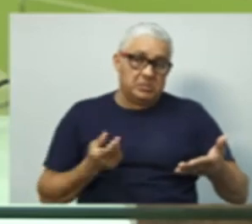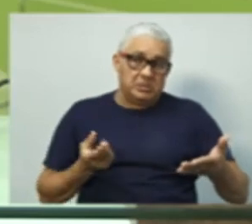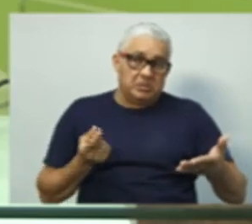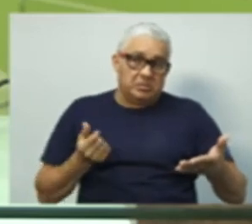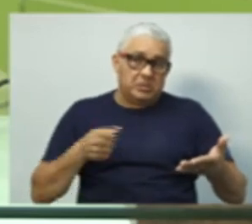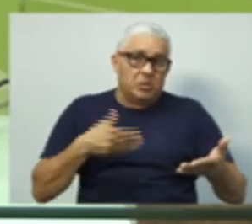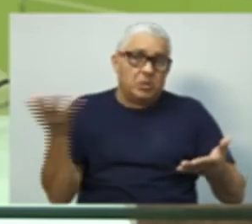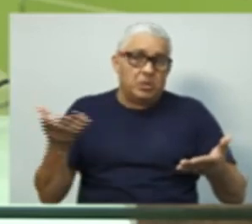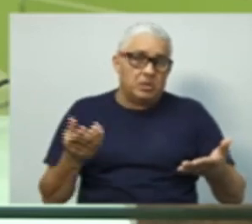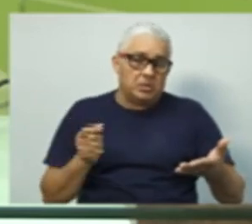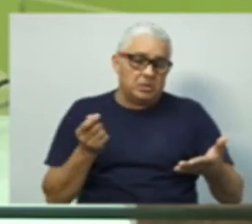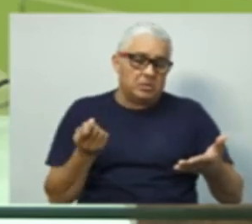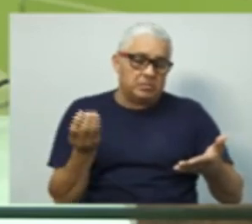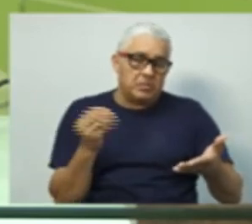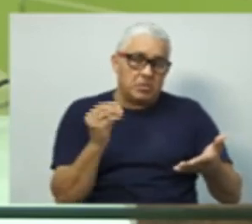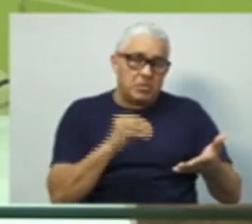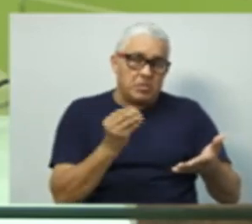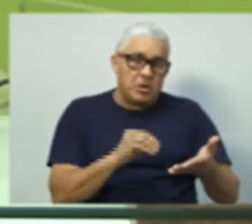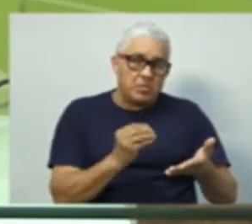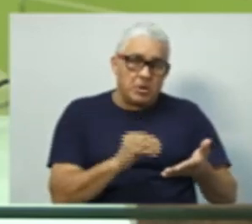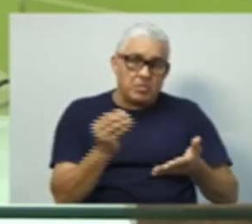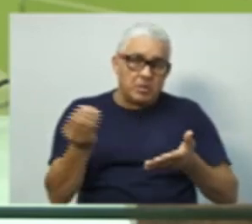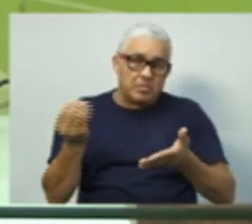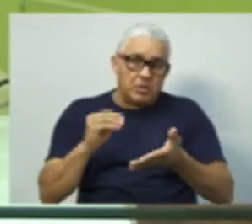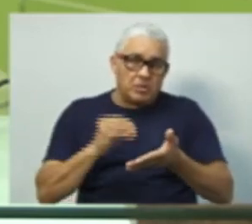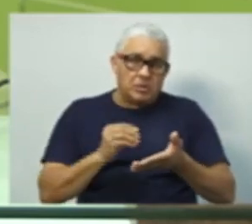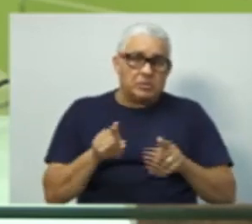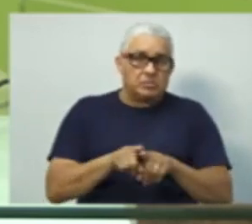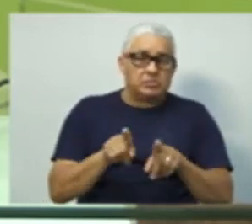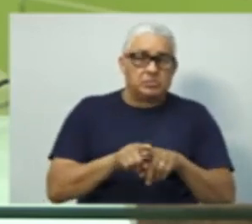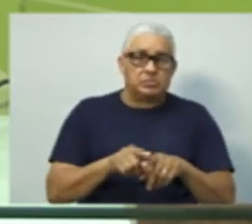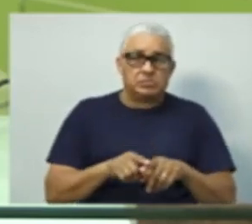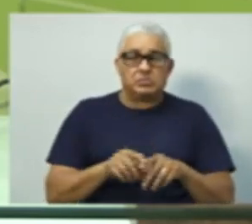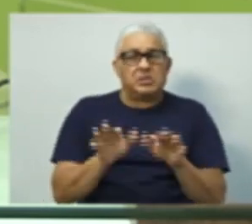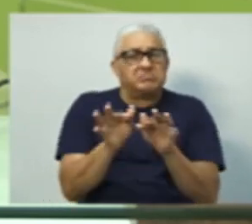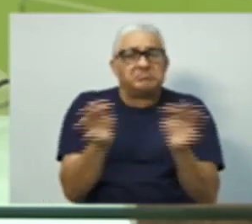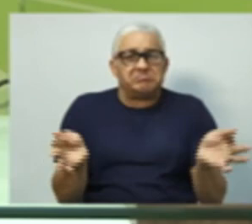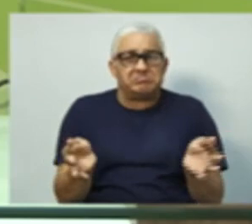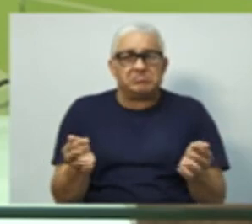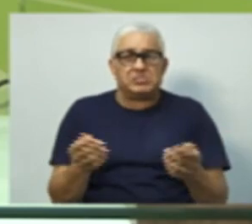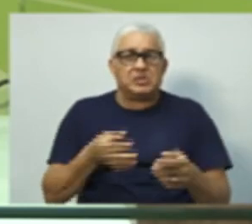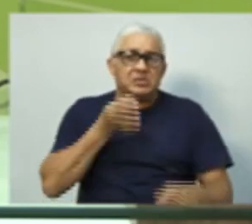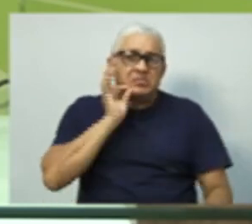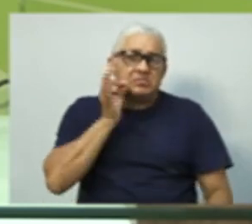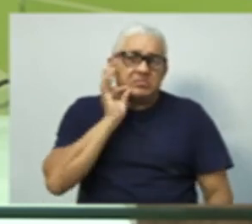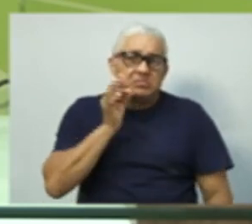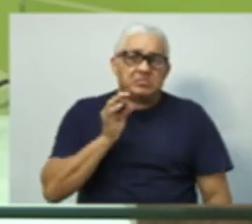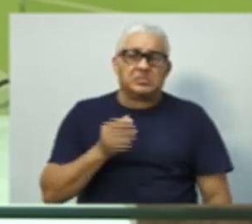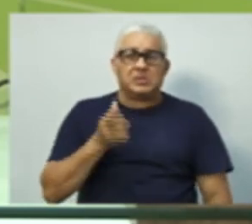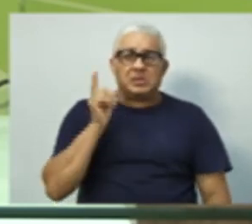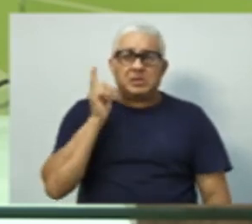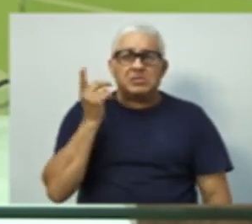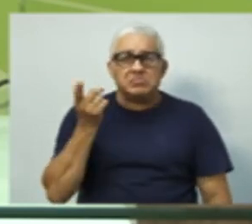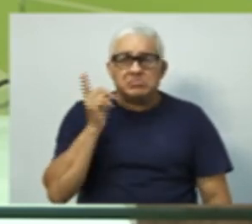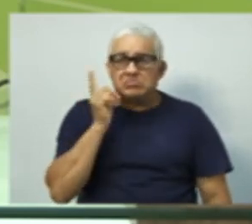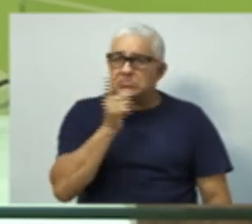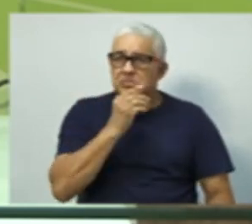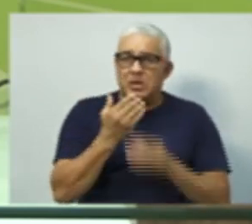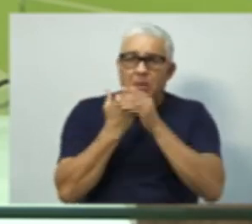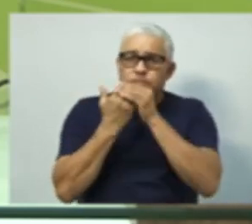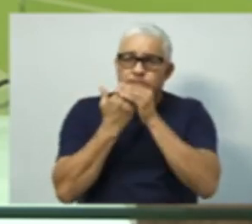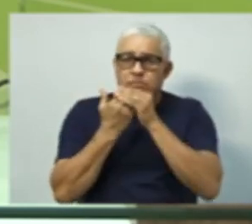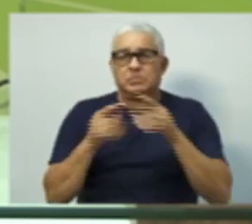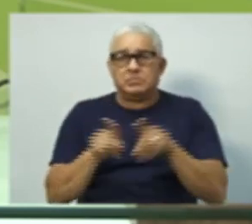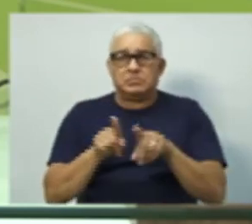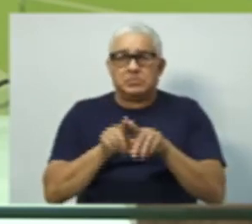nossas receitas sejam maiores que as nossas despesas. E sendo assim, a gente vai ter um resultado positivo. E do resultado